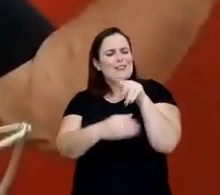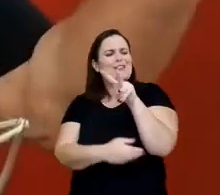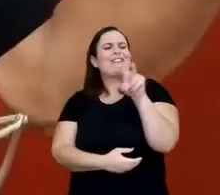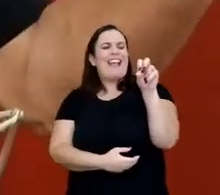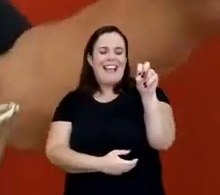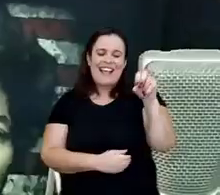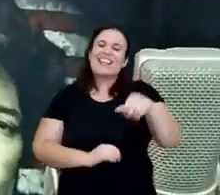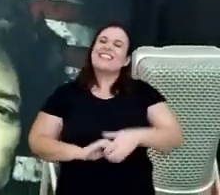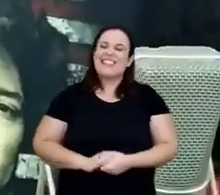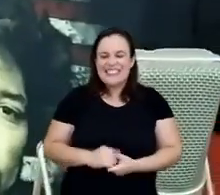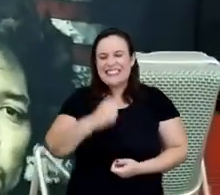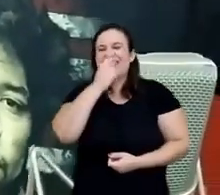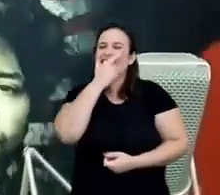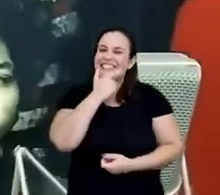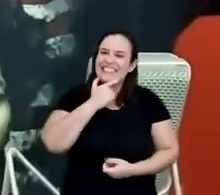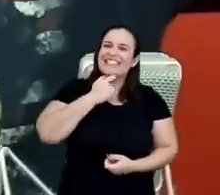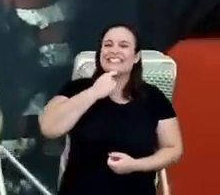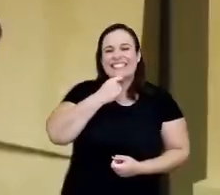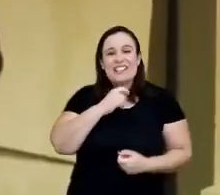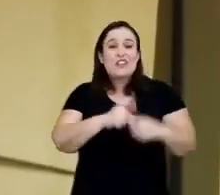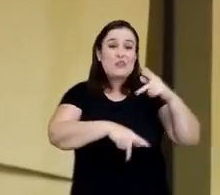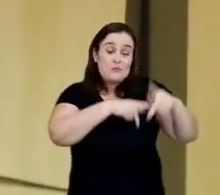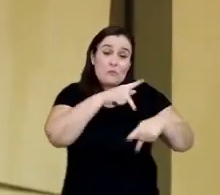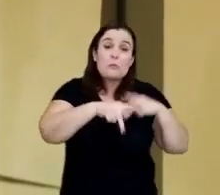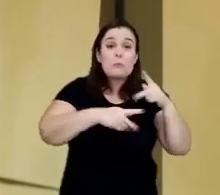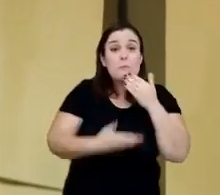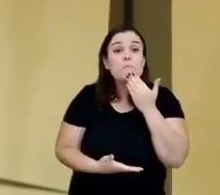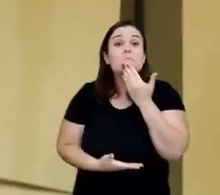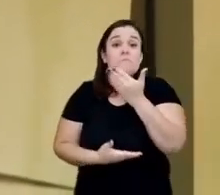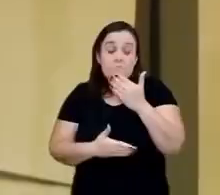nessa eleição. Vai, o povo que quer